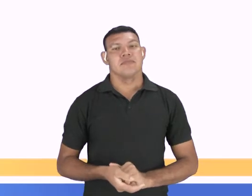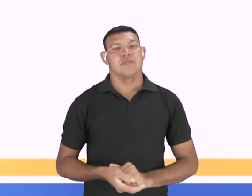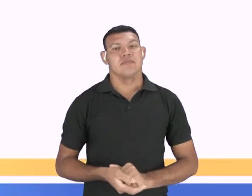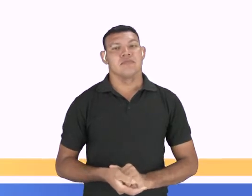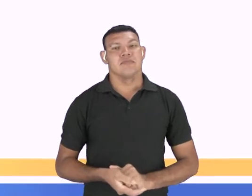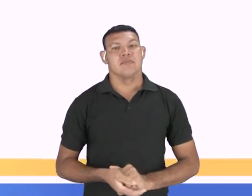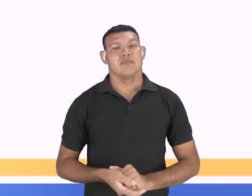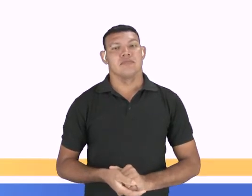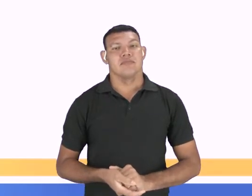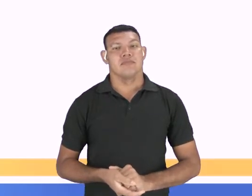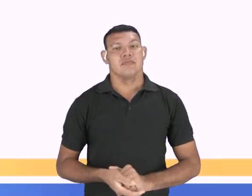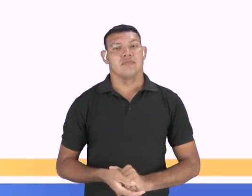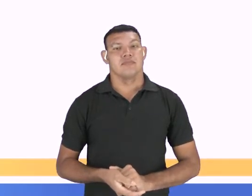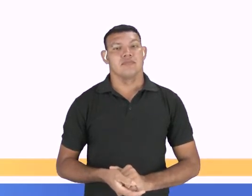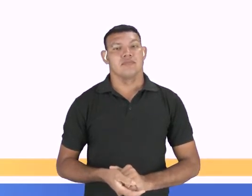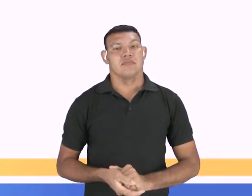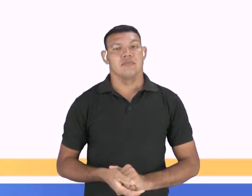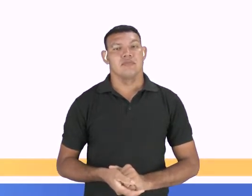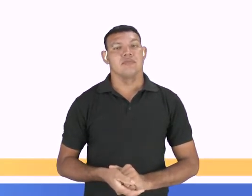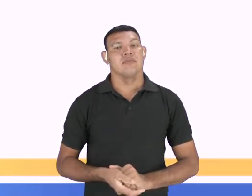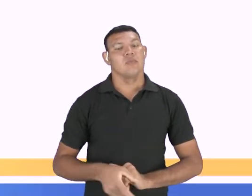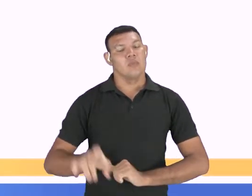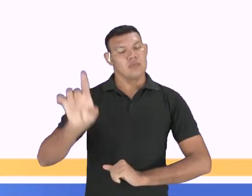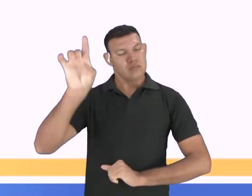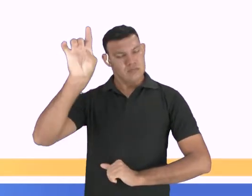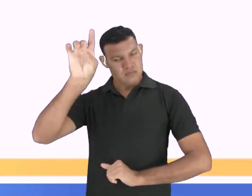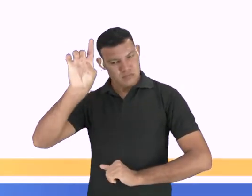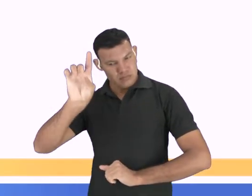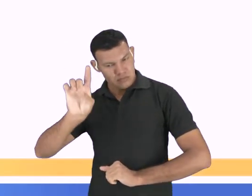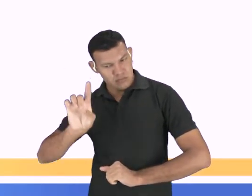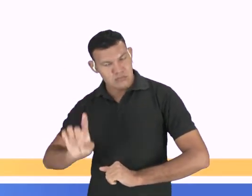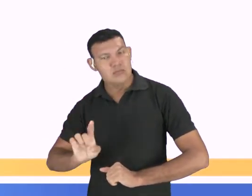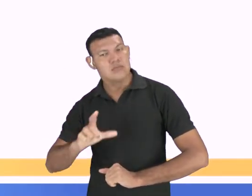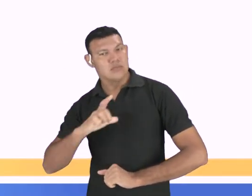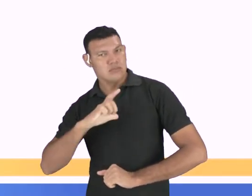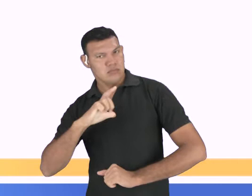ele tem os direitos de resguardar,